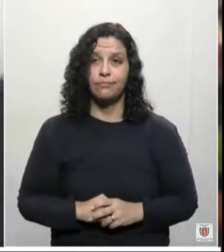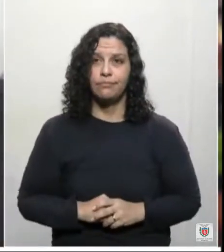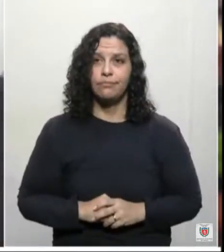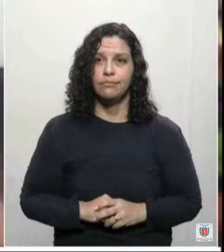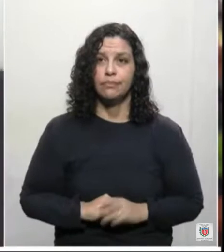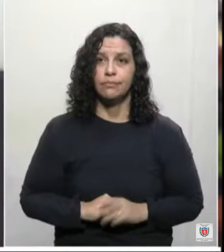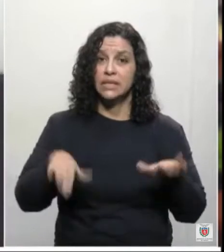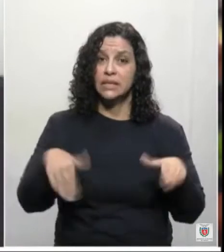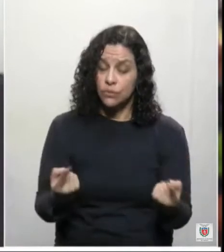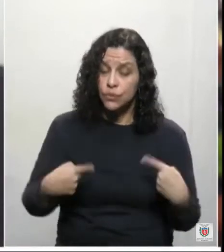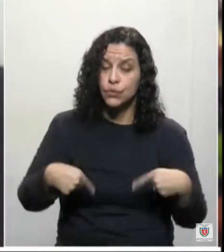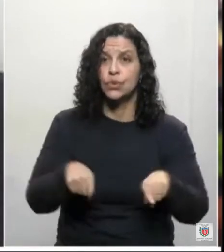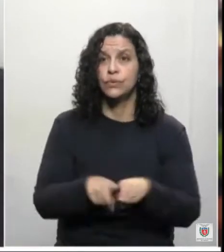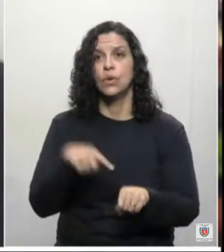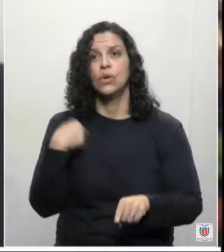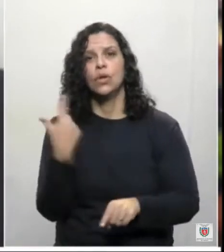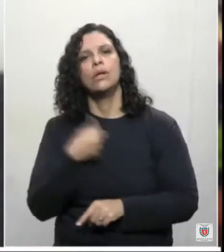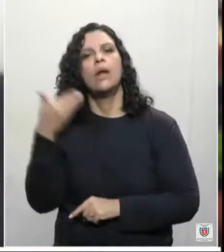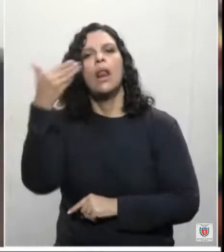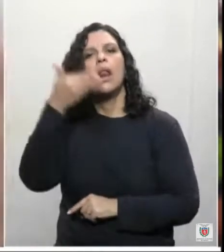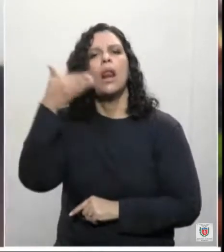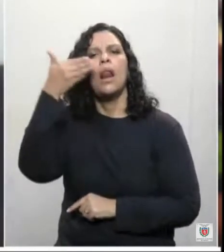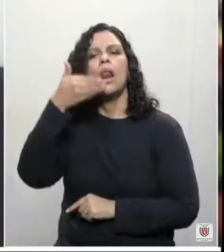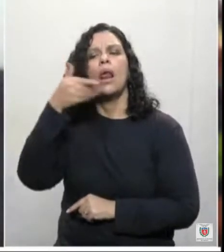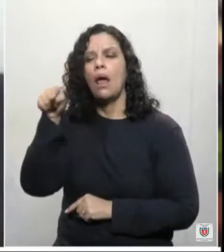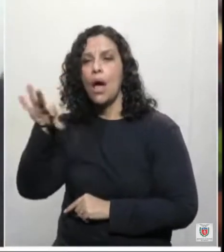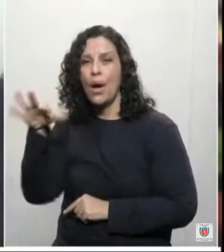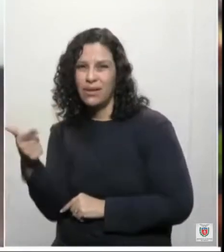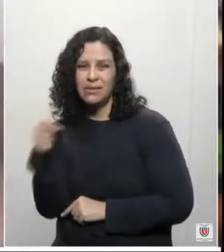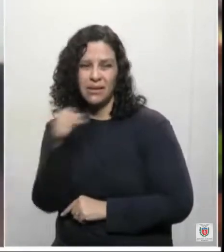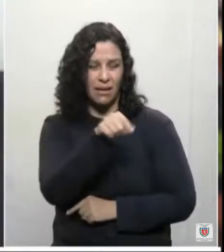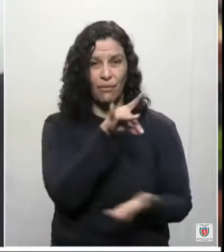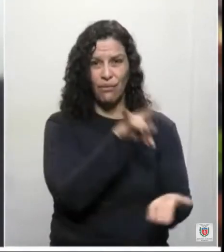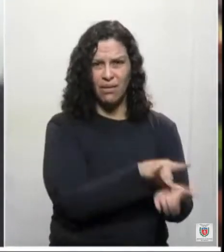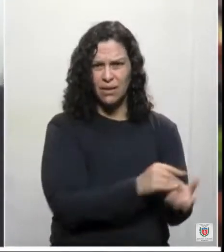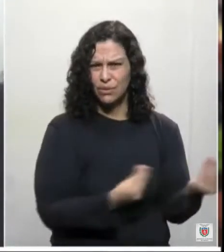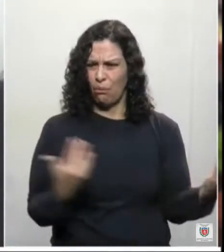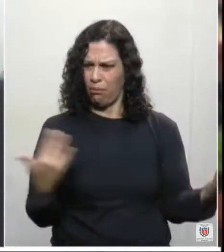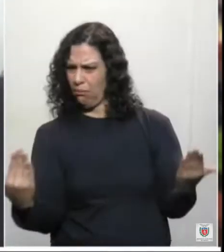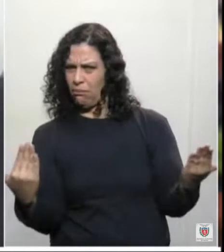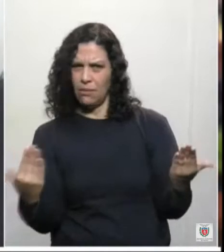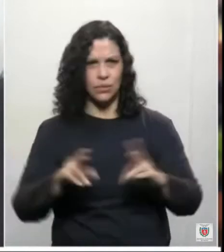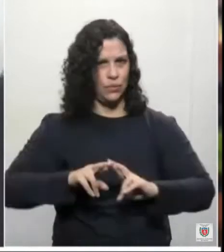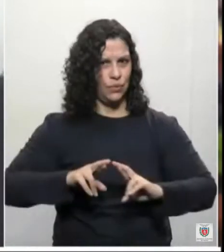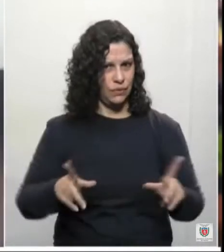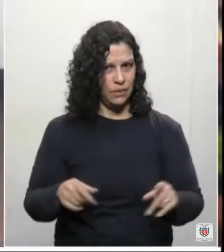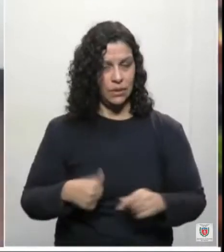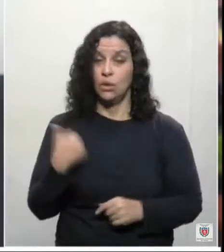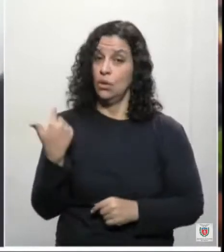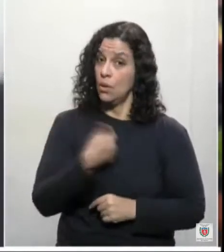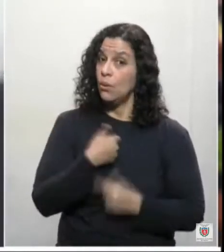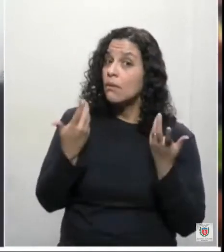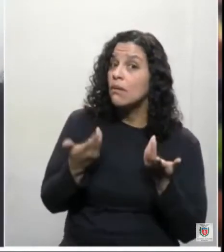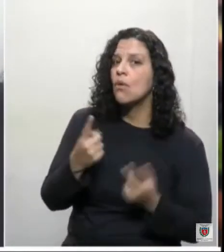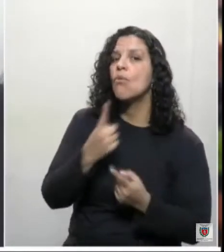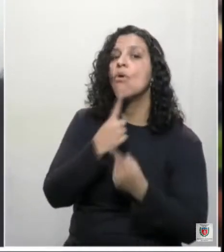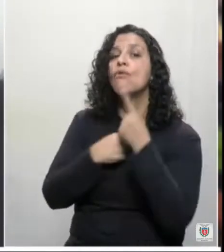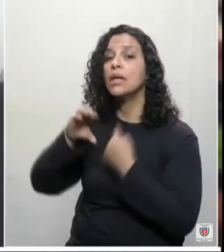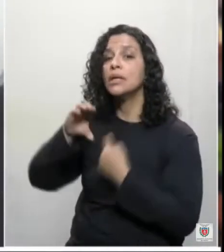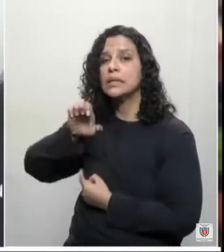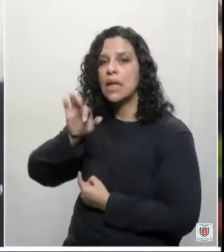vem novamente uma questão de discurso e prática, de realidade e de vontade. Eu queria muito que a vontade da Cefa